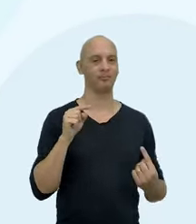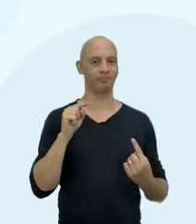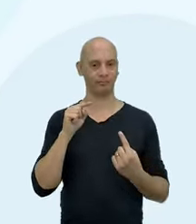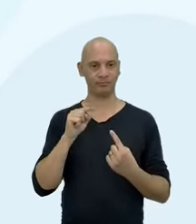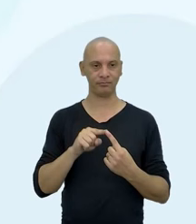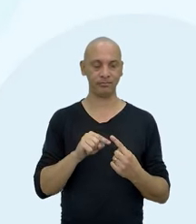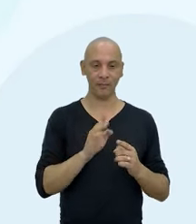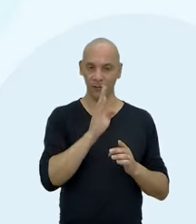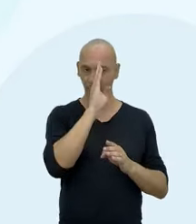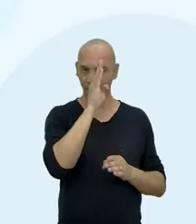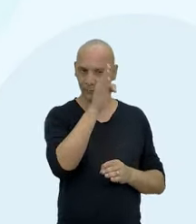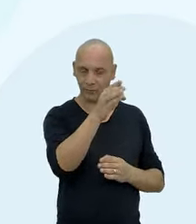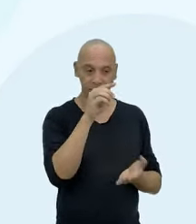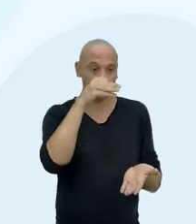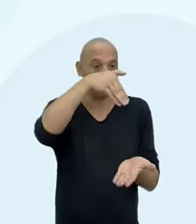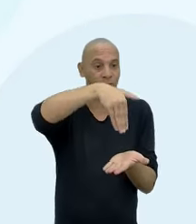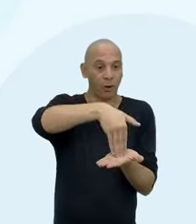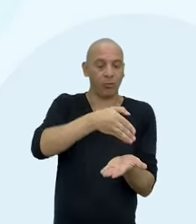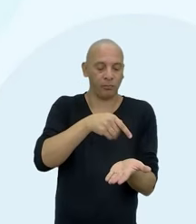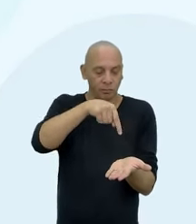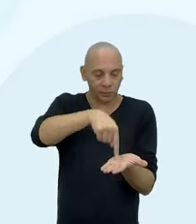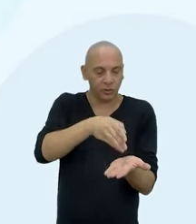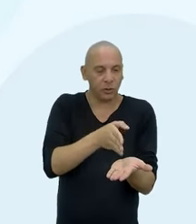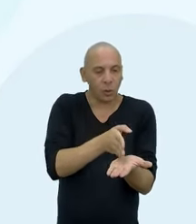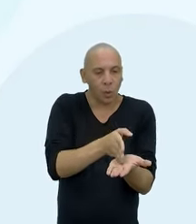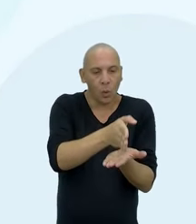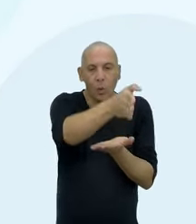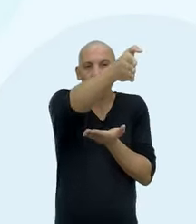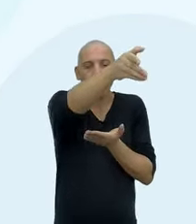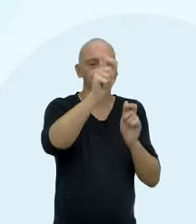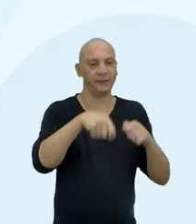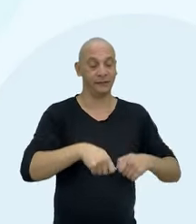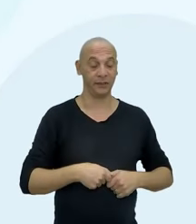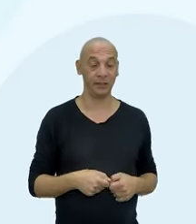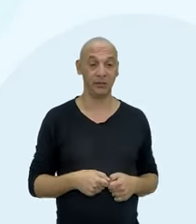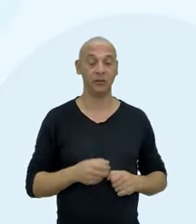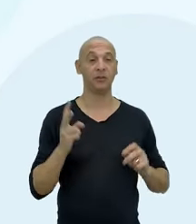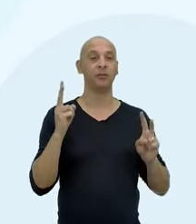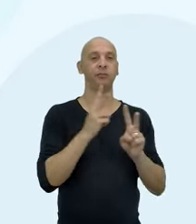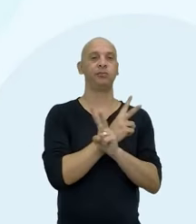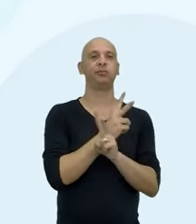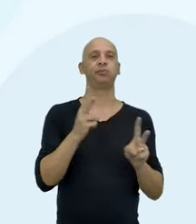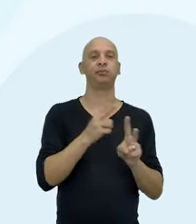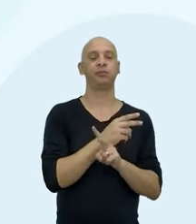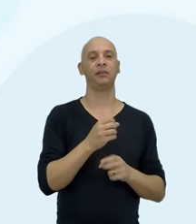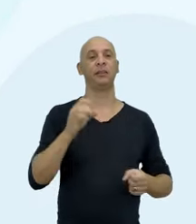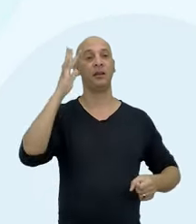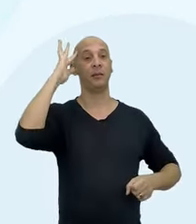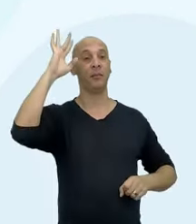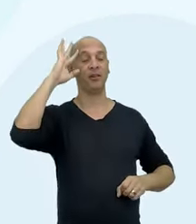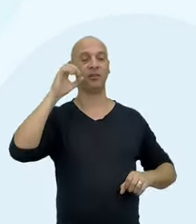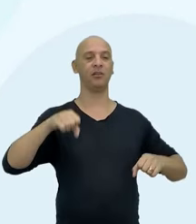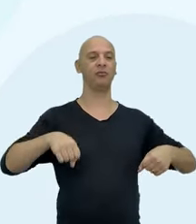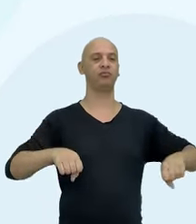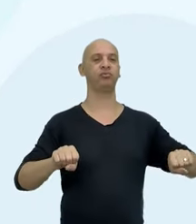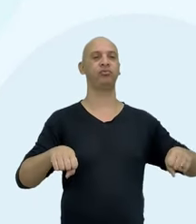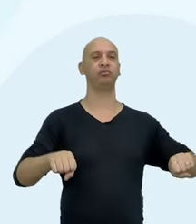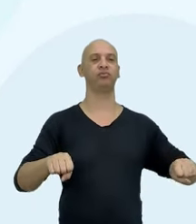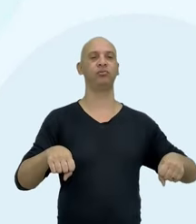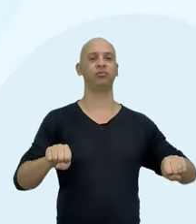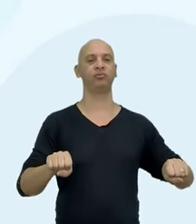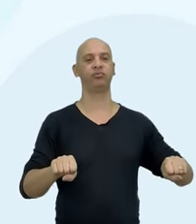ao centro né a um eixo central não vento vai deslocar imagina o motoqueiro lá o